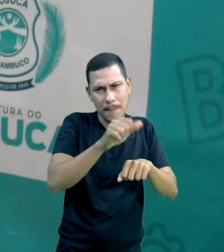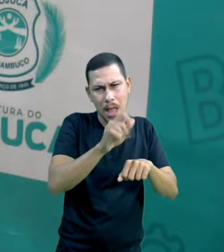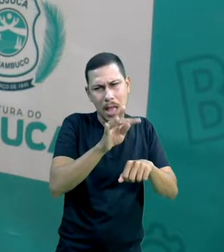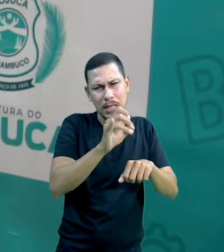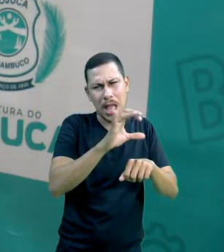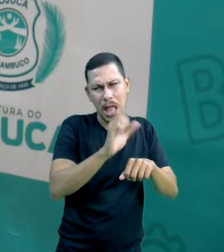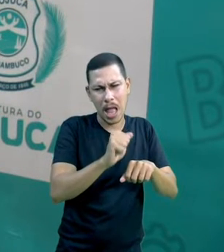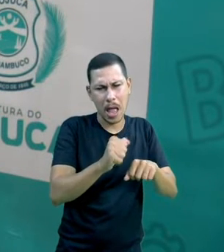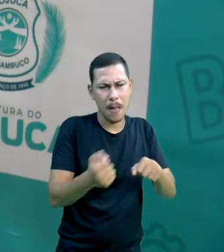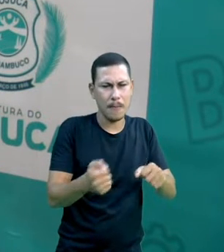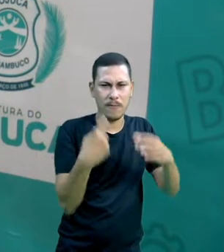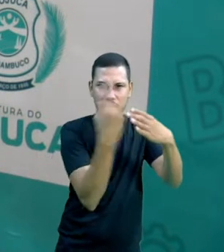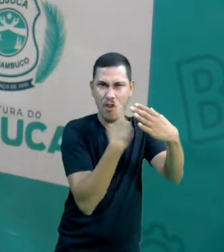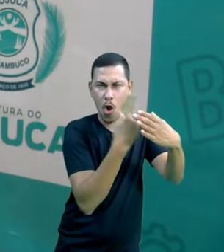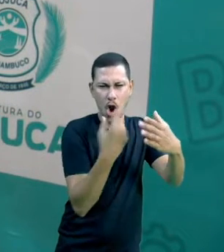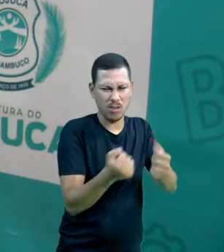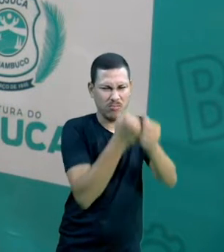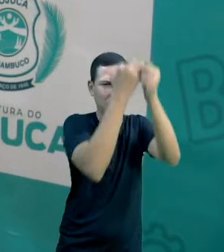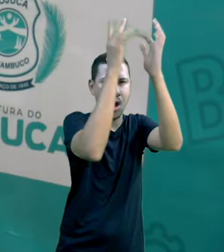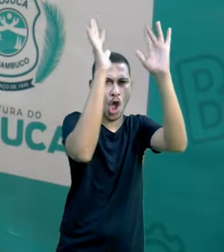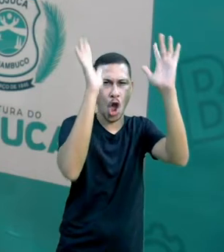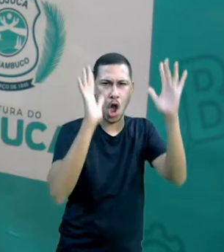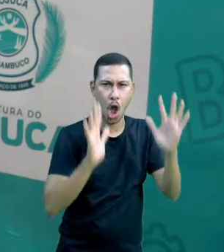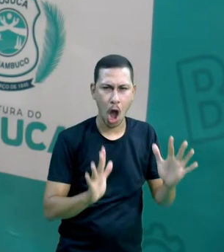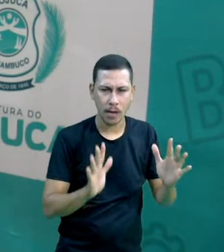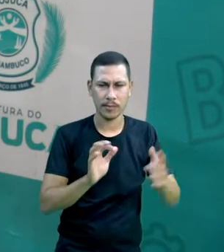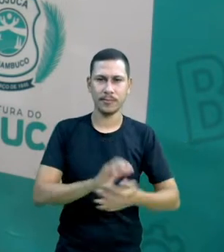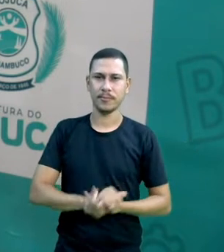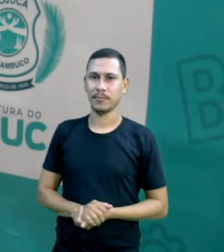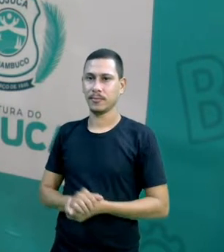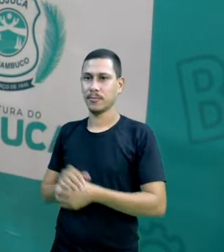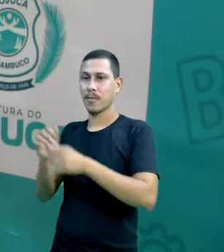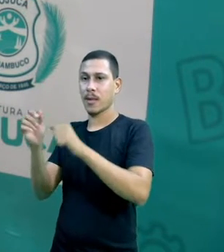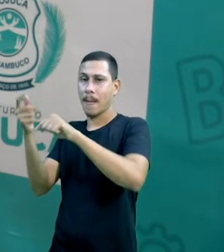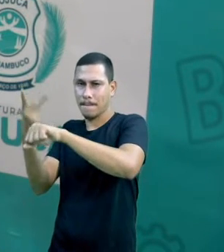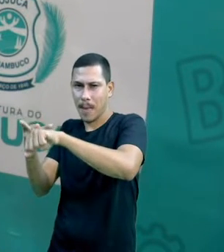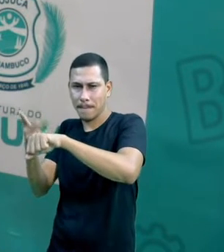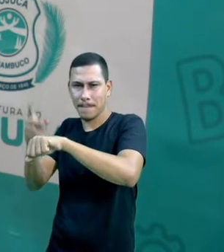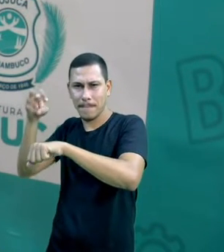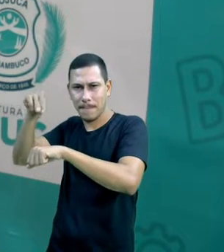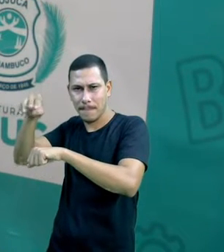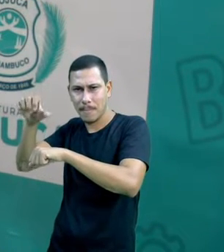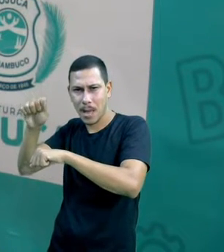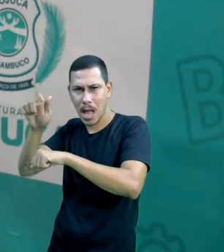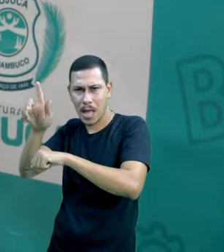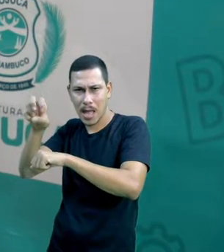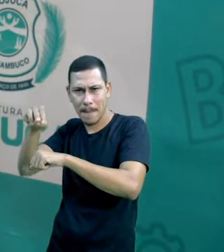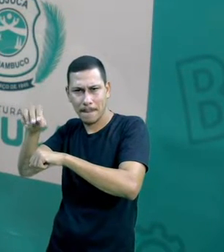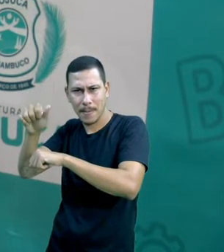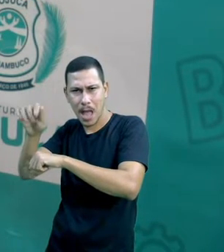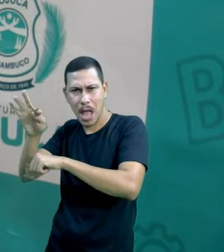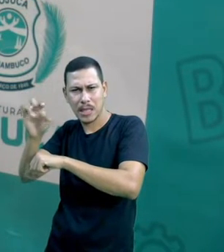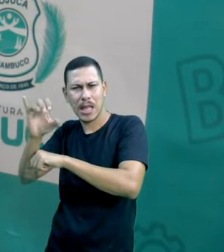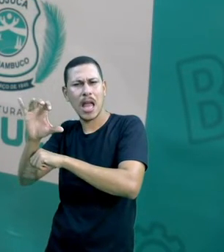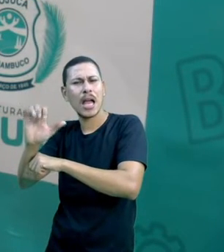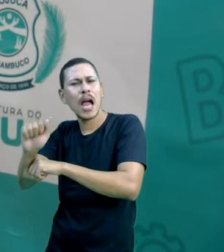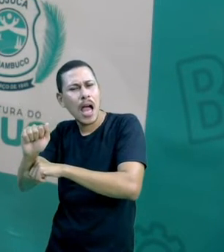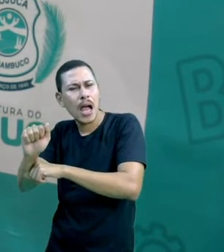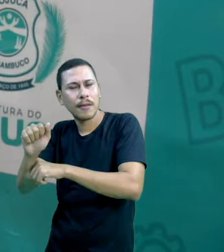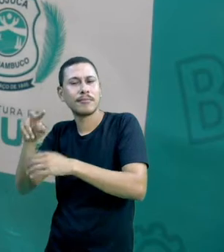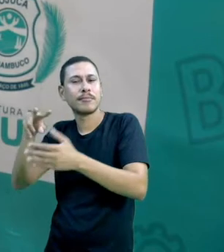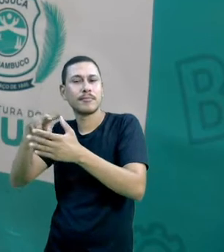vulcânica, certo? E a rocha magmática intrusiva ou plutônica. Como é que é